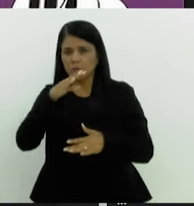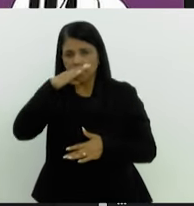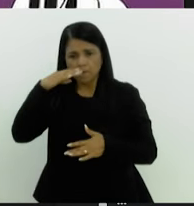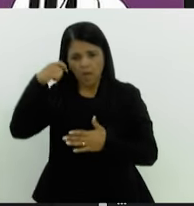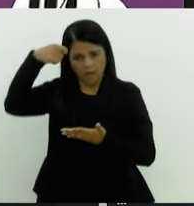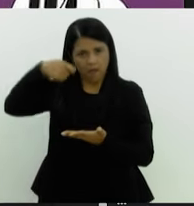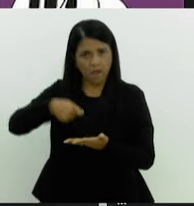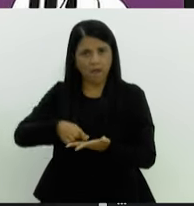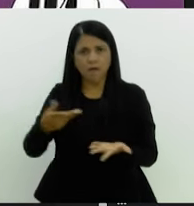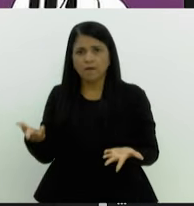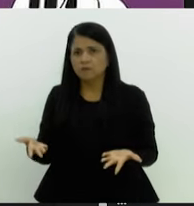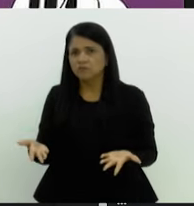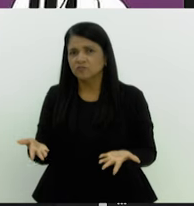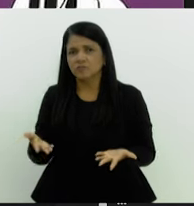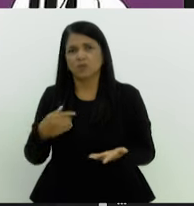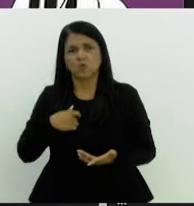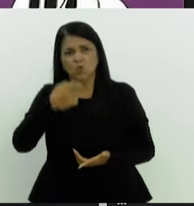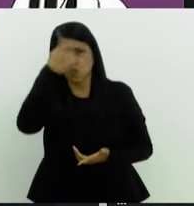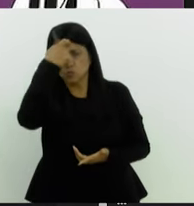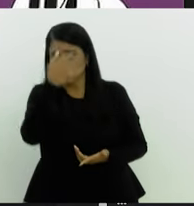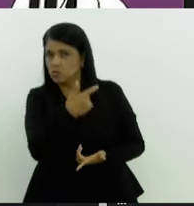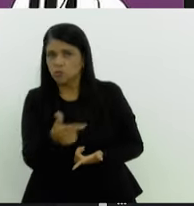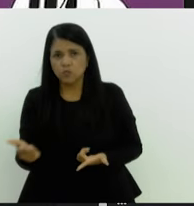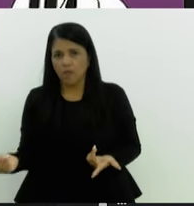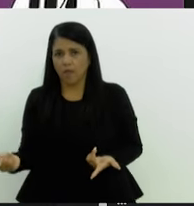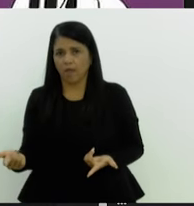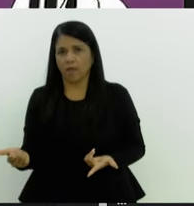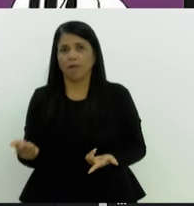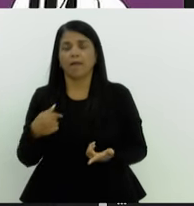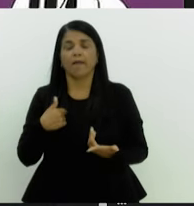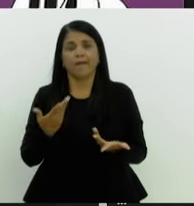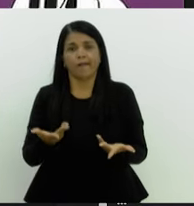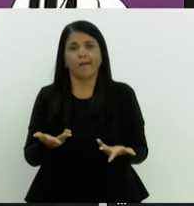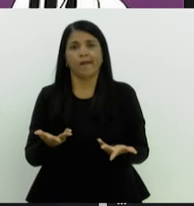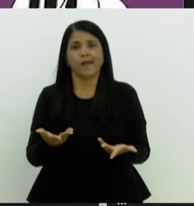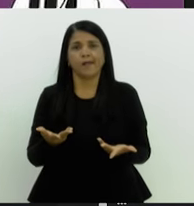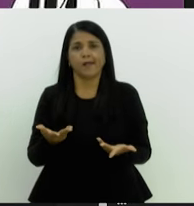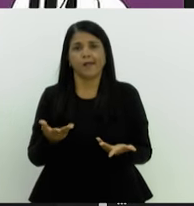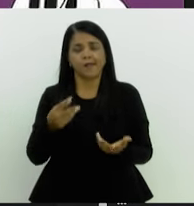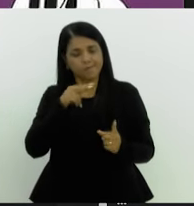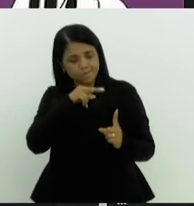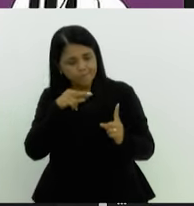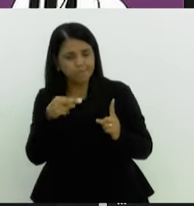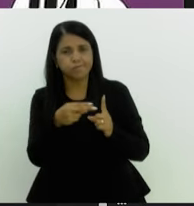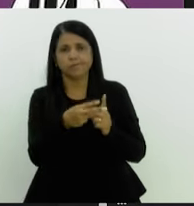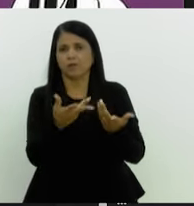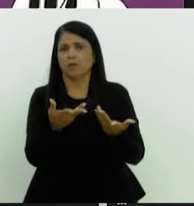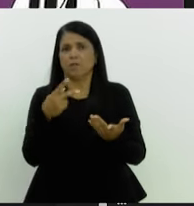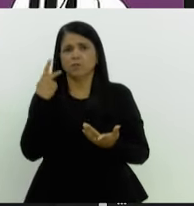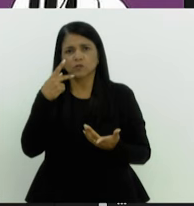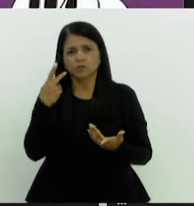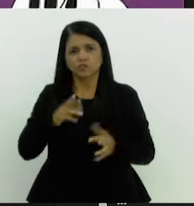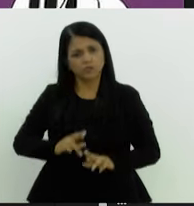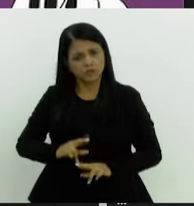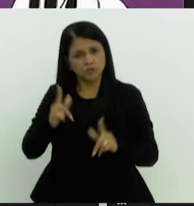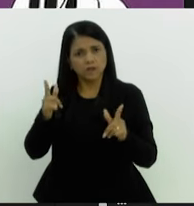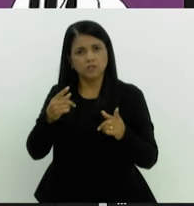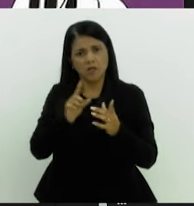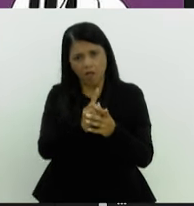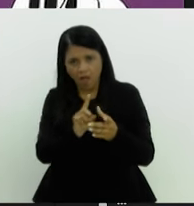muitas vezes até sem consciência Mas porque é o modo de se que se enxerga de se fazer política é um modo de